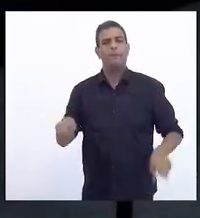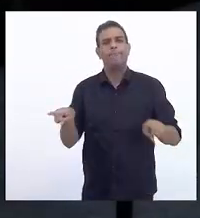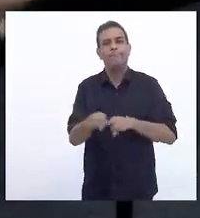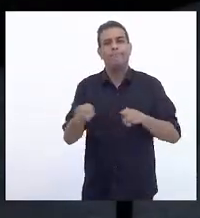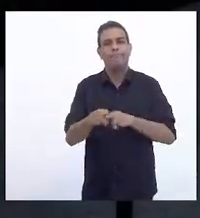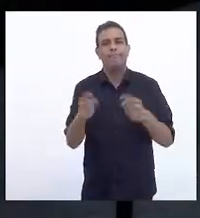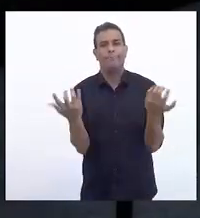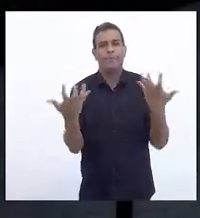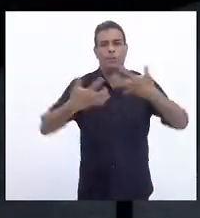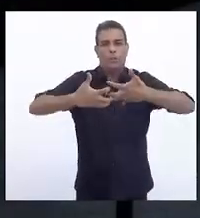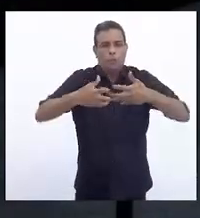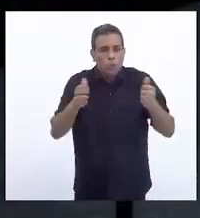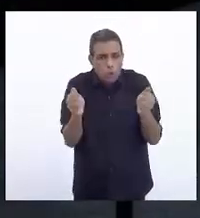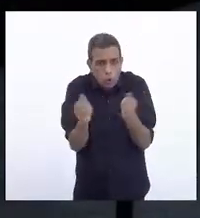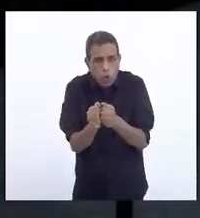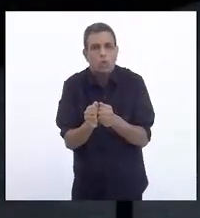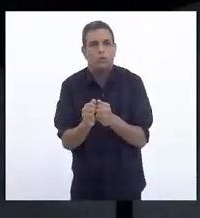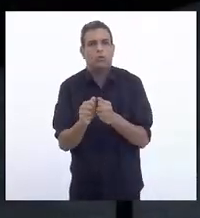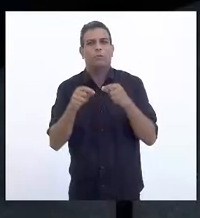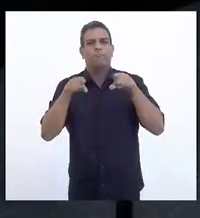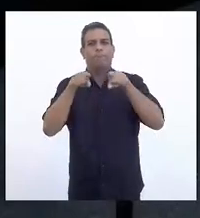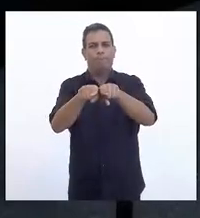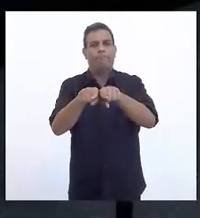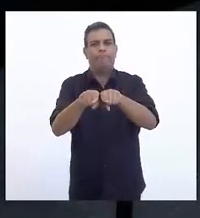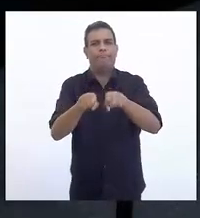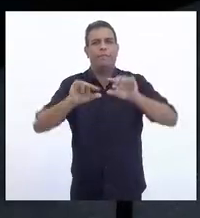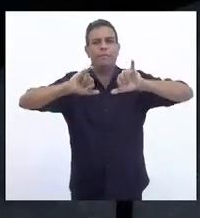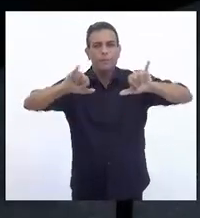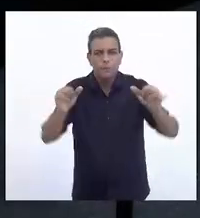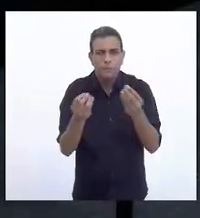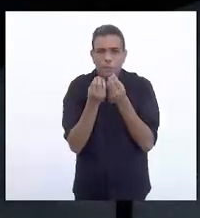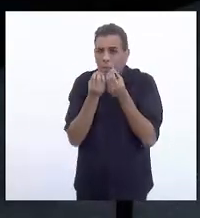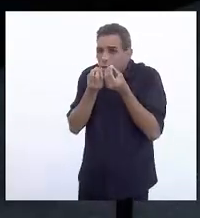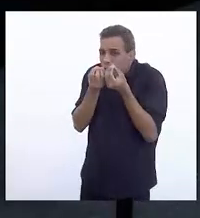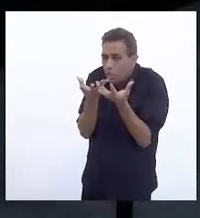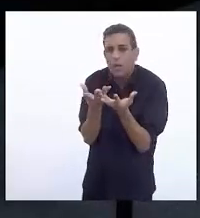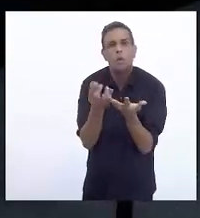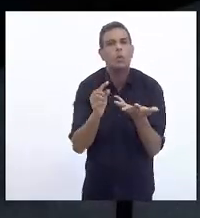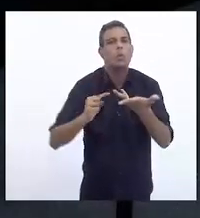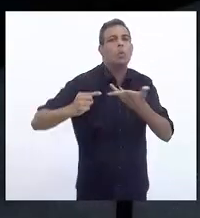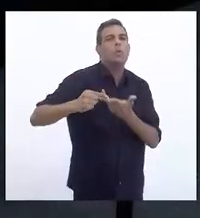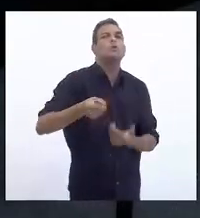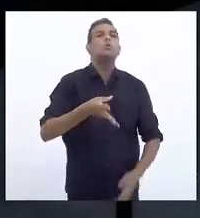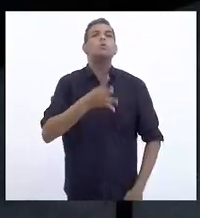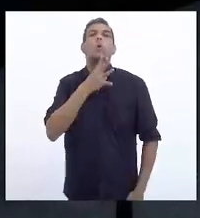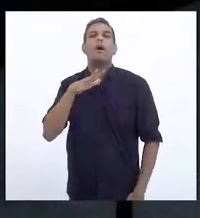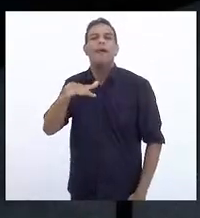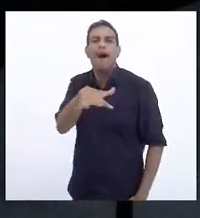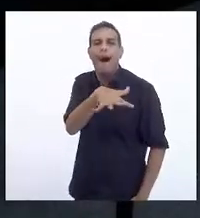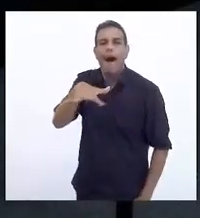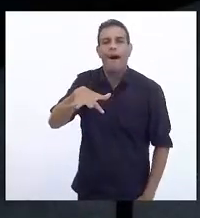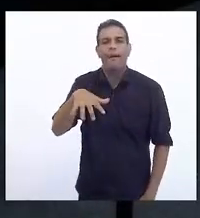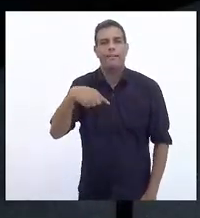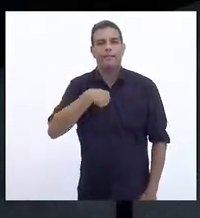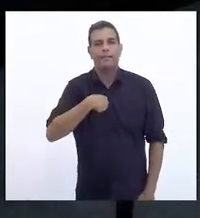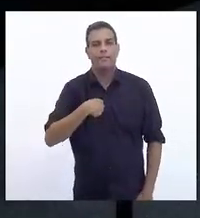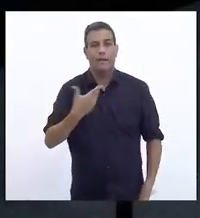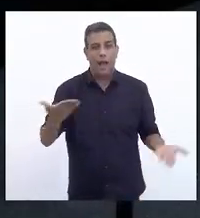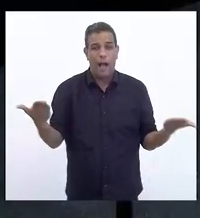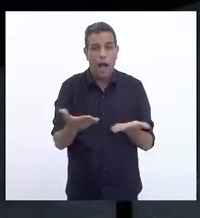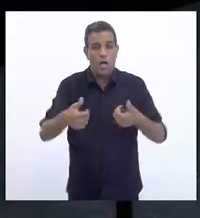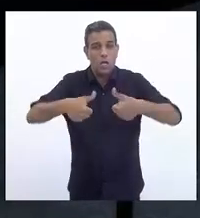a intermediação junto ao governador Cláudio Castro. Eu quero apenas dizer aqui o que eu ouvi, não o que eu